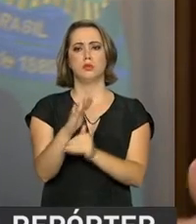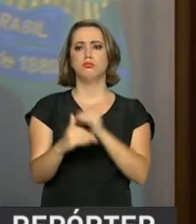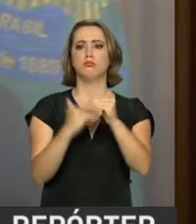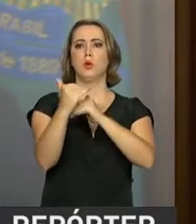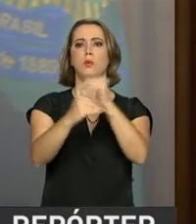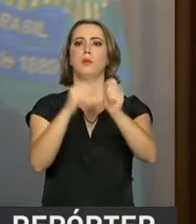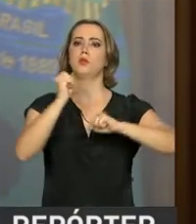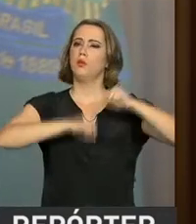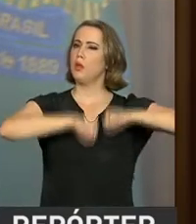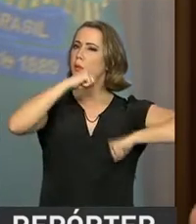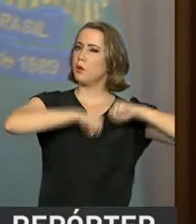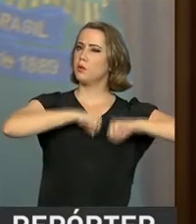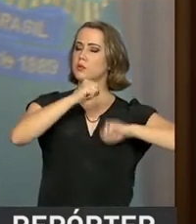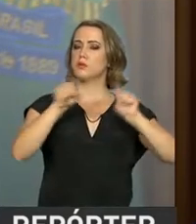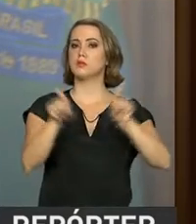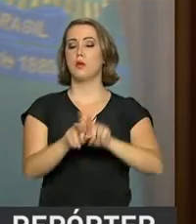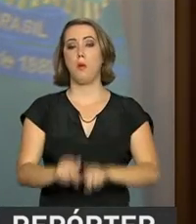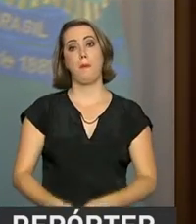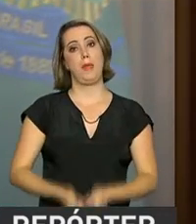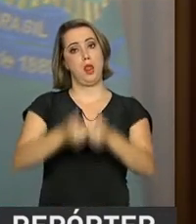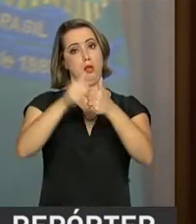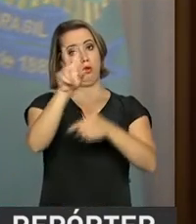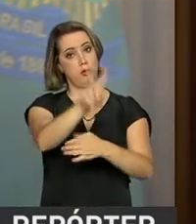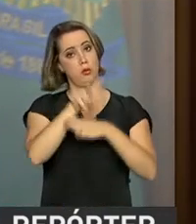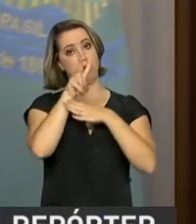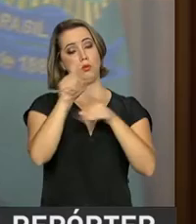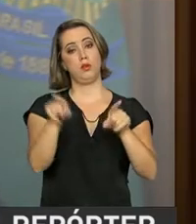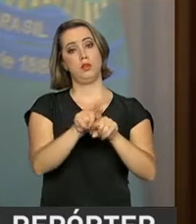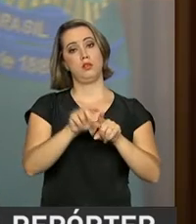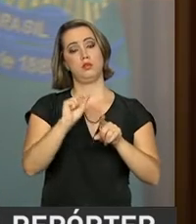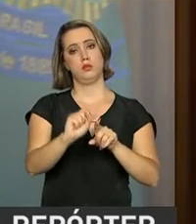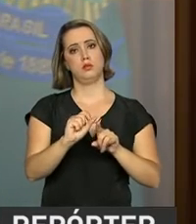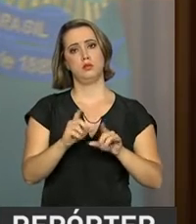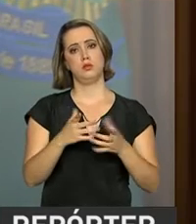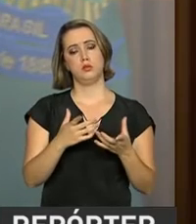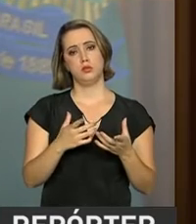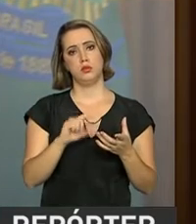de melhora do crepe do ambiente